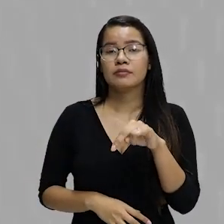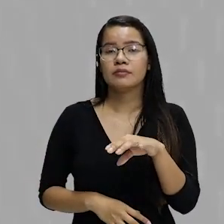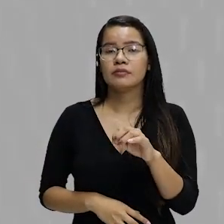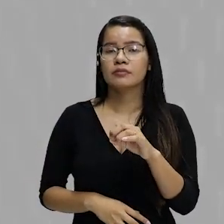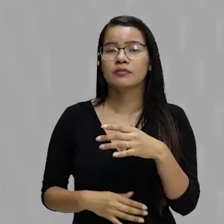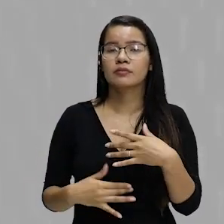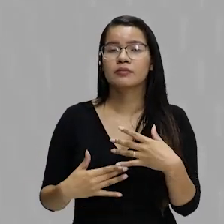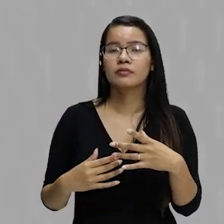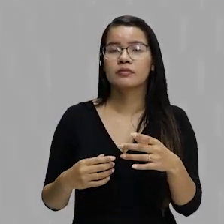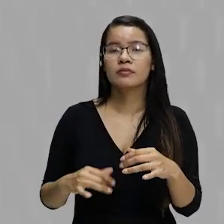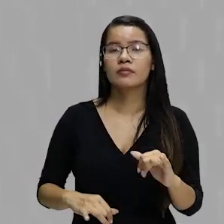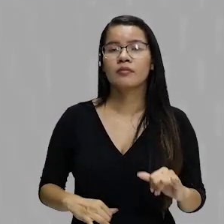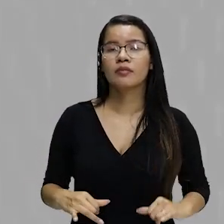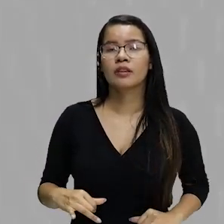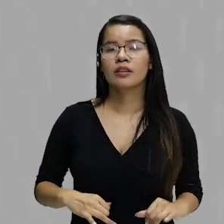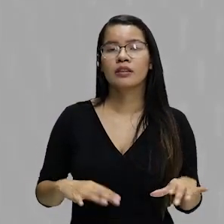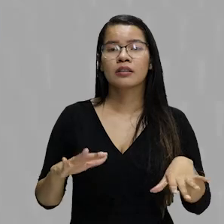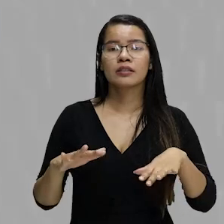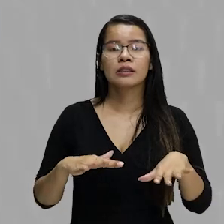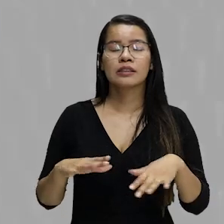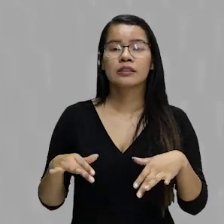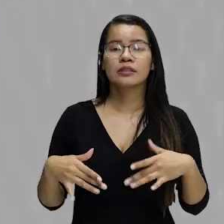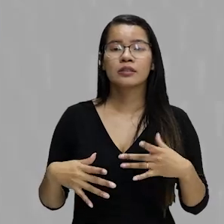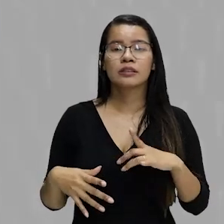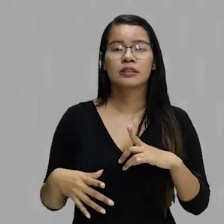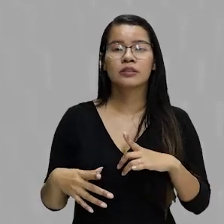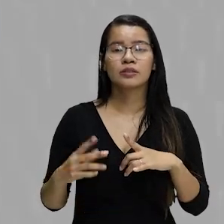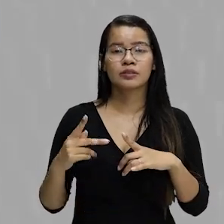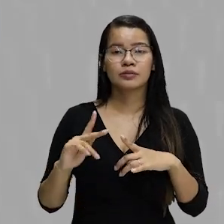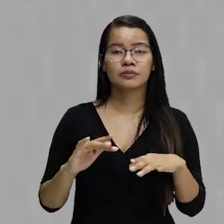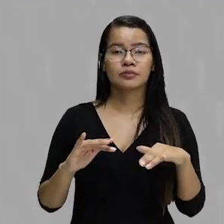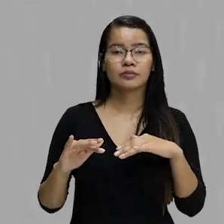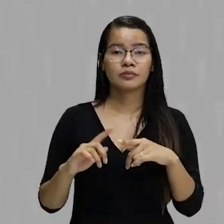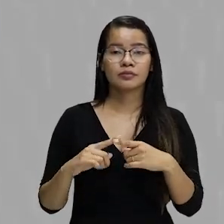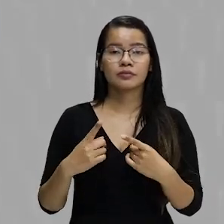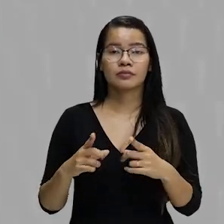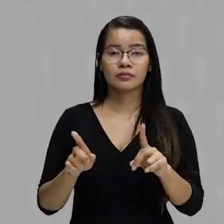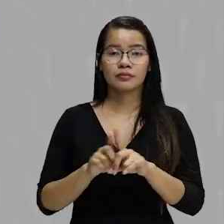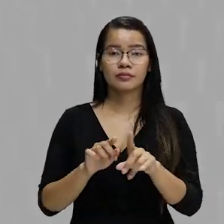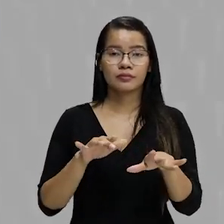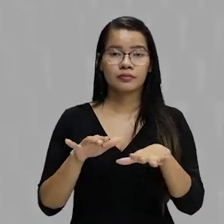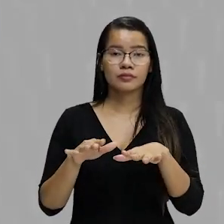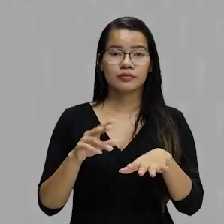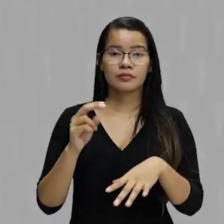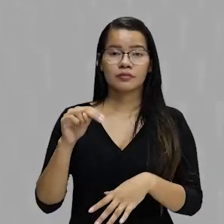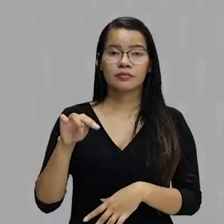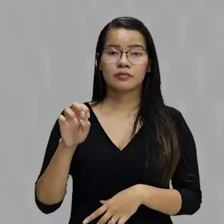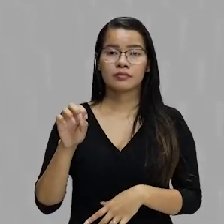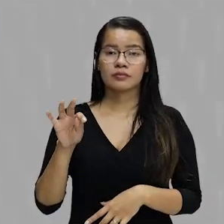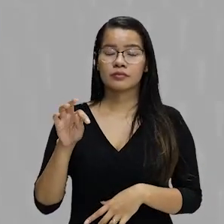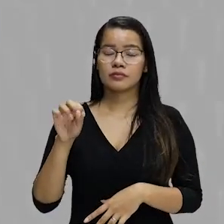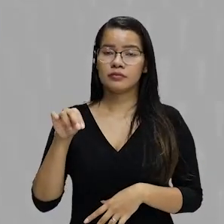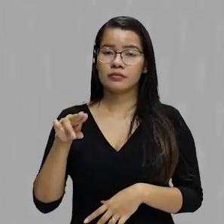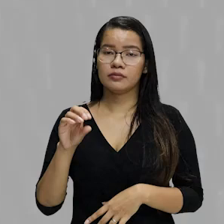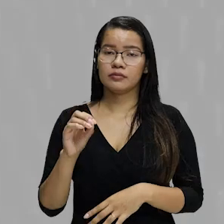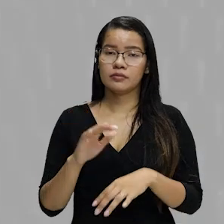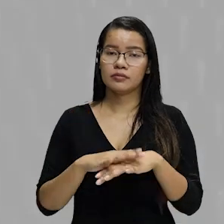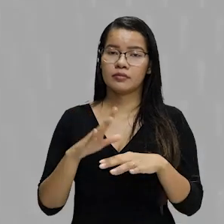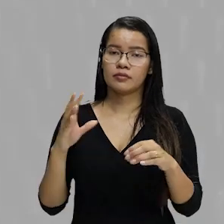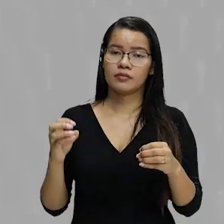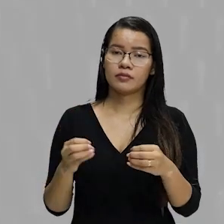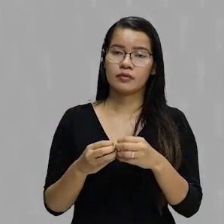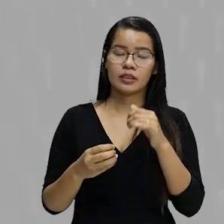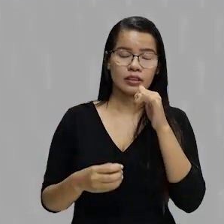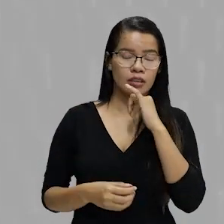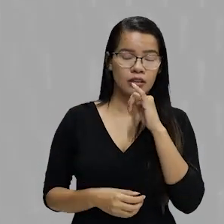órbita de Netuno. Ou seja, ele tem o seu movimento, mas o seu movimento também é regido por Netuno, que está mais próximo. Certo?